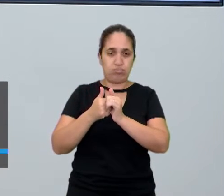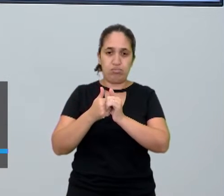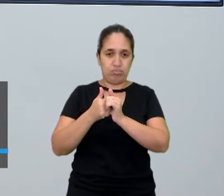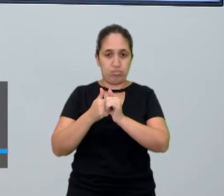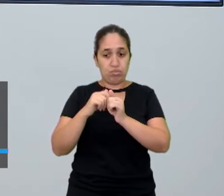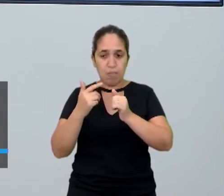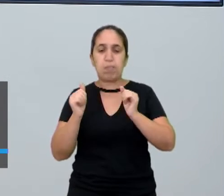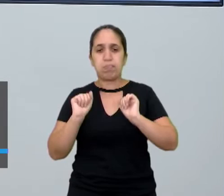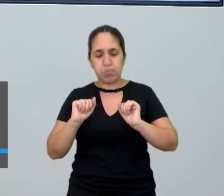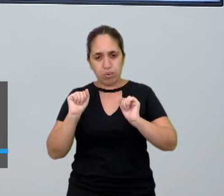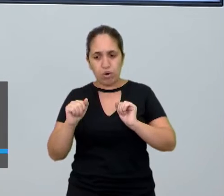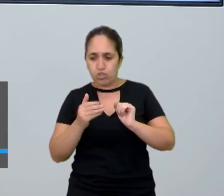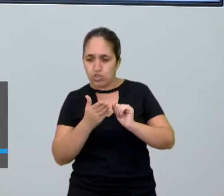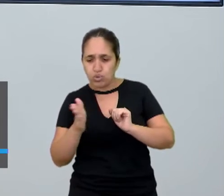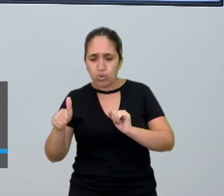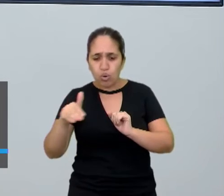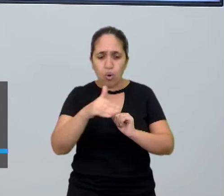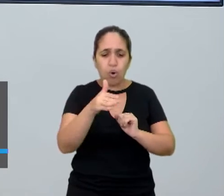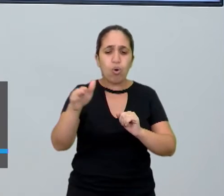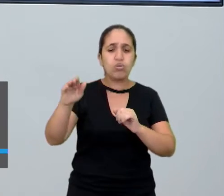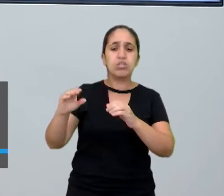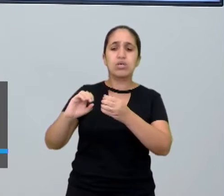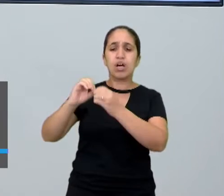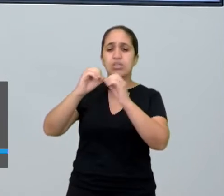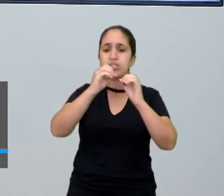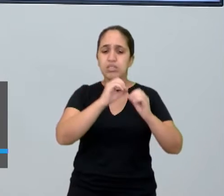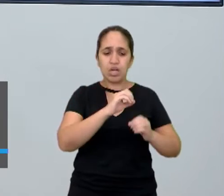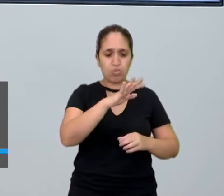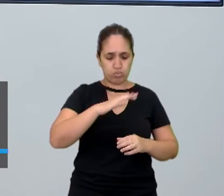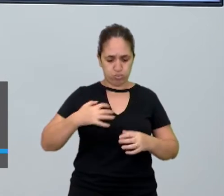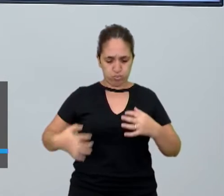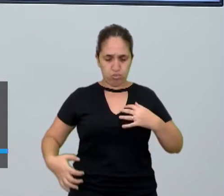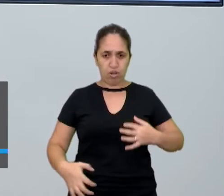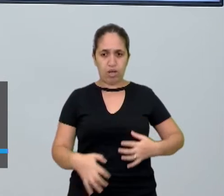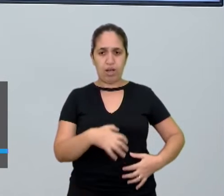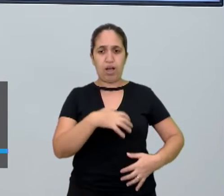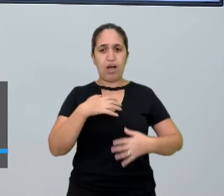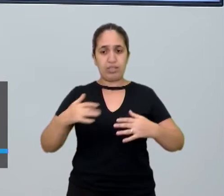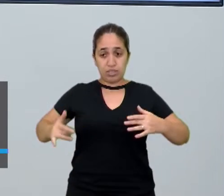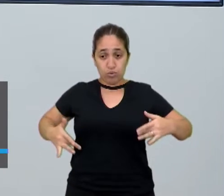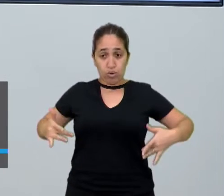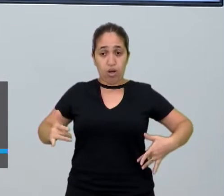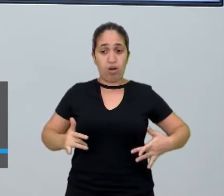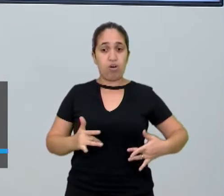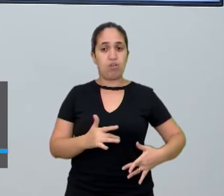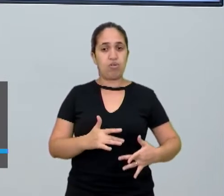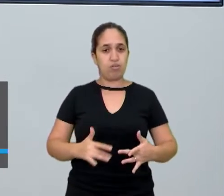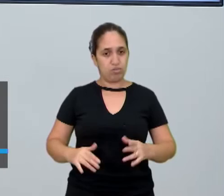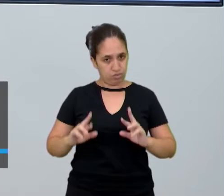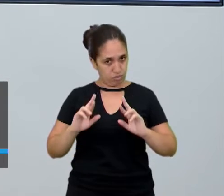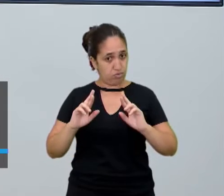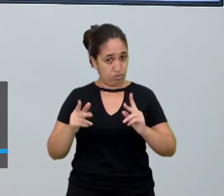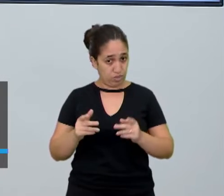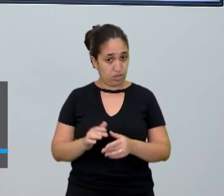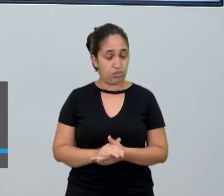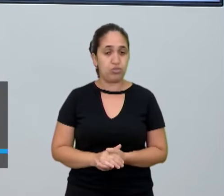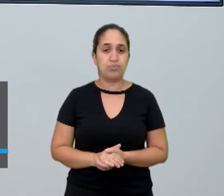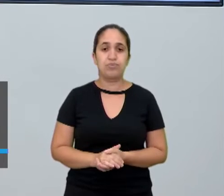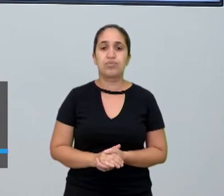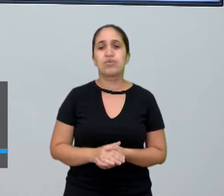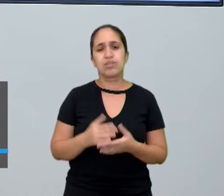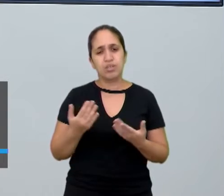mas ele pode então agir em células diferentes, em regiões diferentes, de órgãos diferentes. Então, por isso, né,